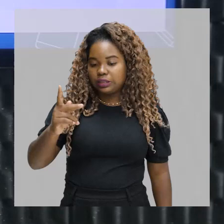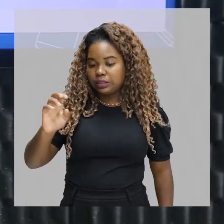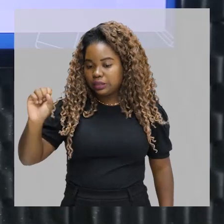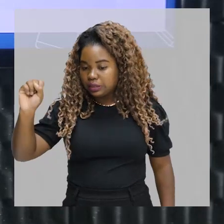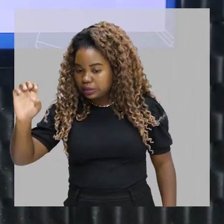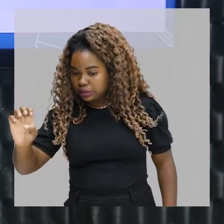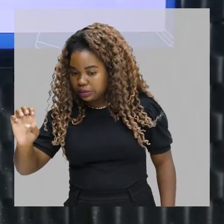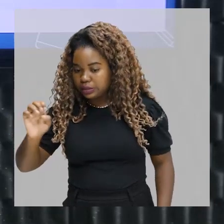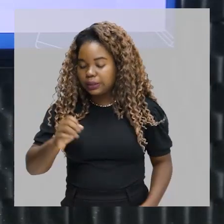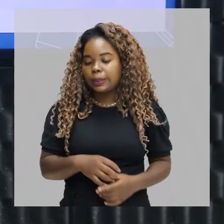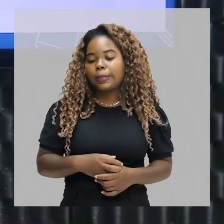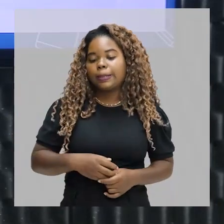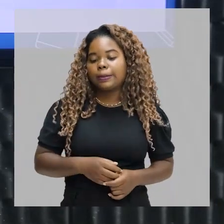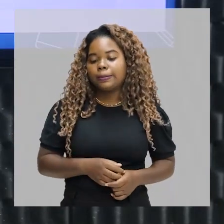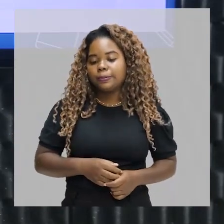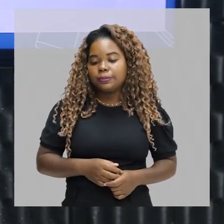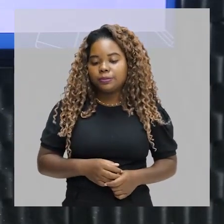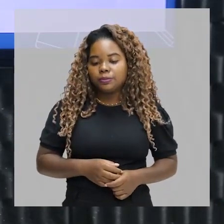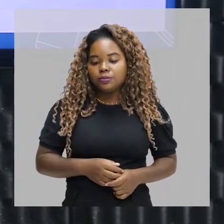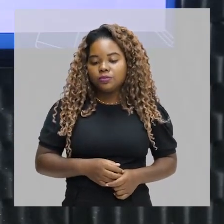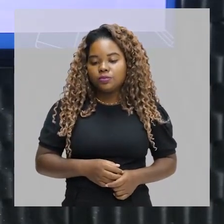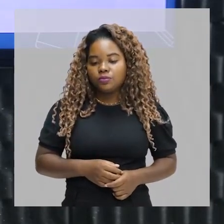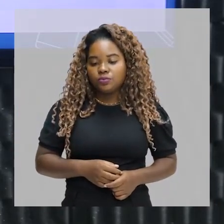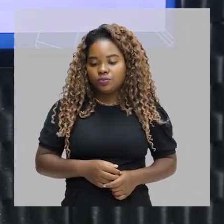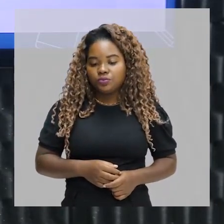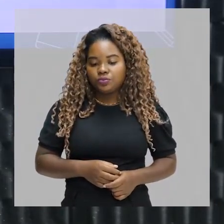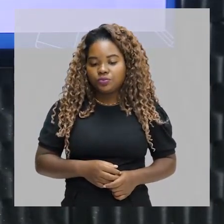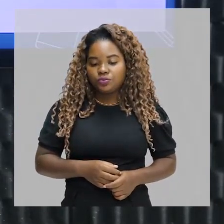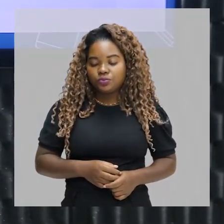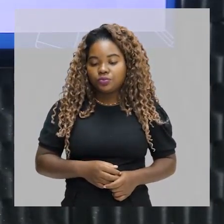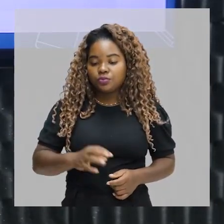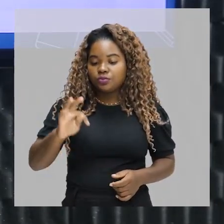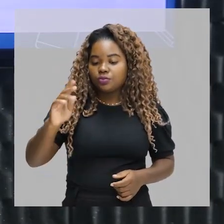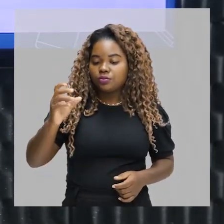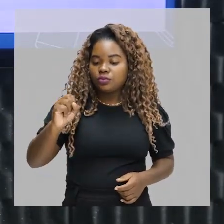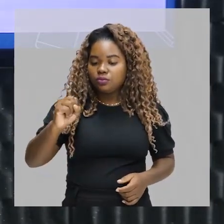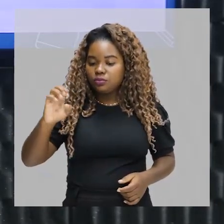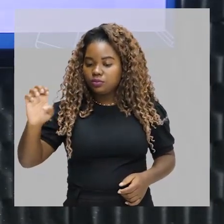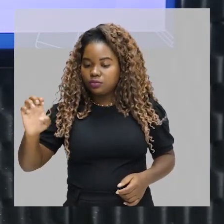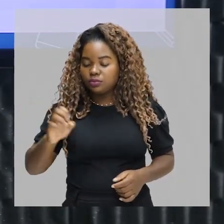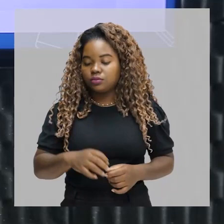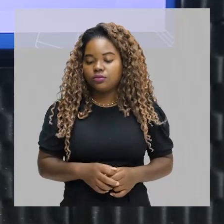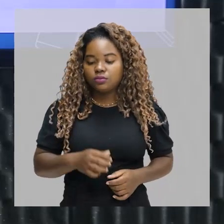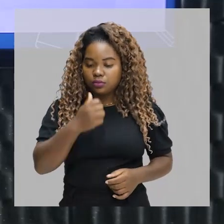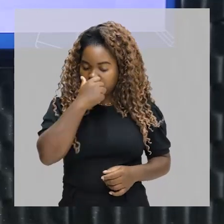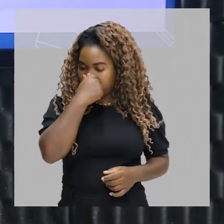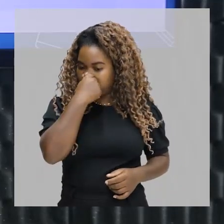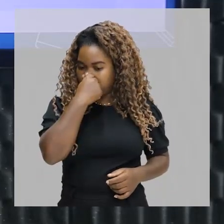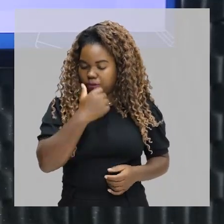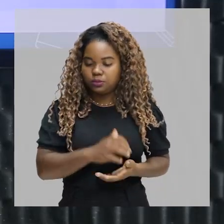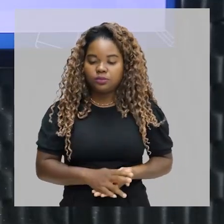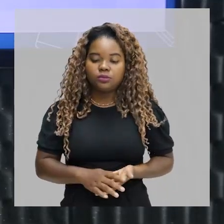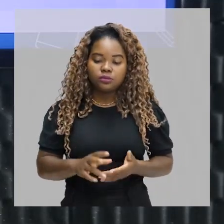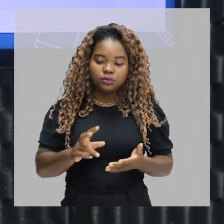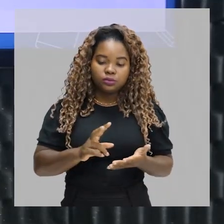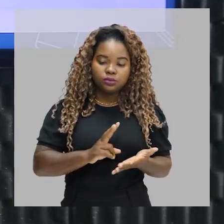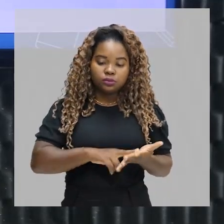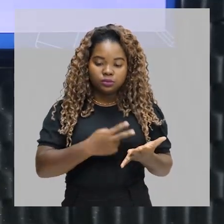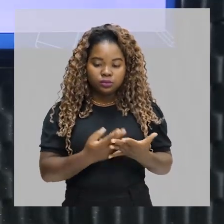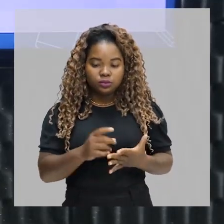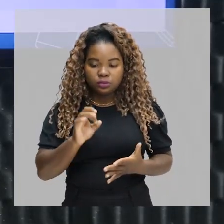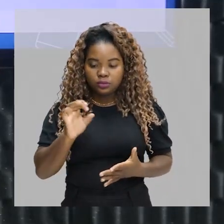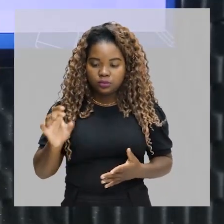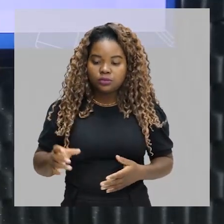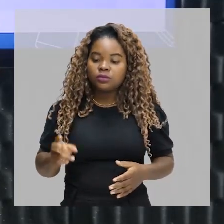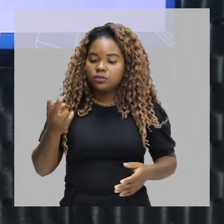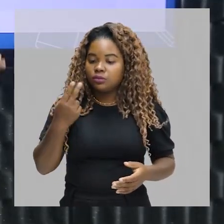é these, é um som mais alongado, e no plural de that, those, tá? A tradução de cada um